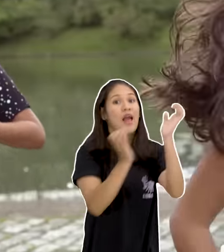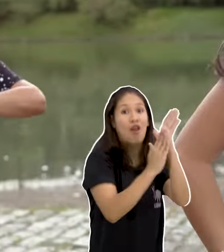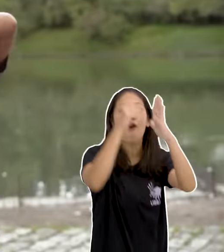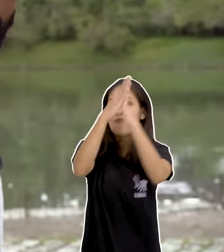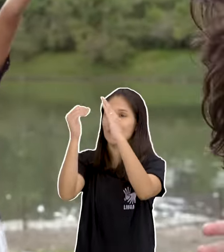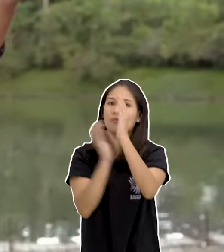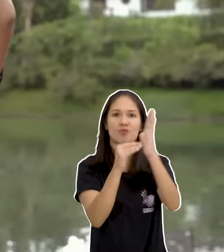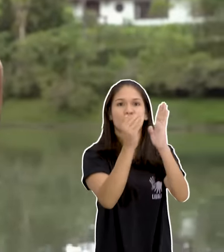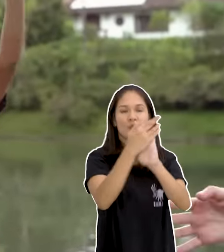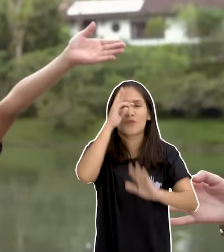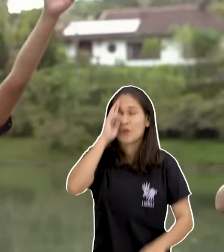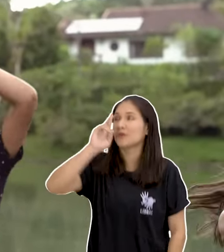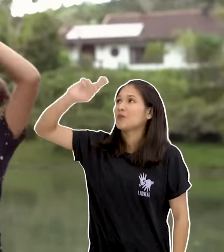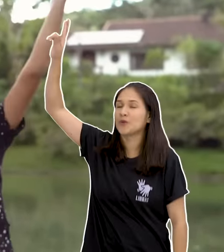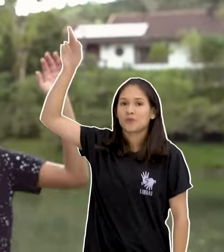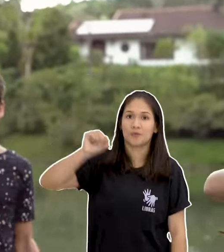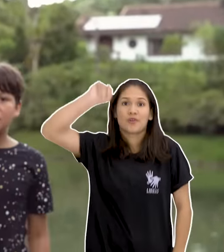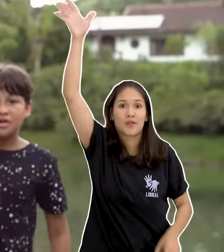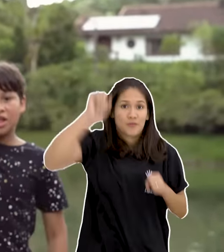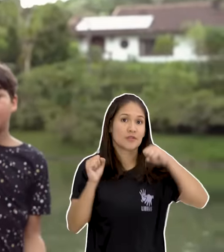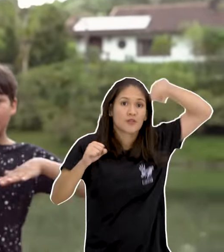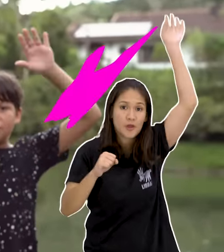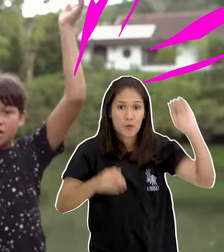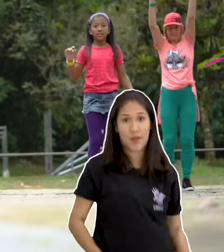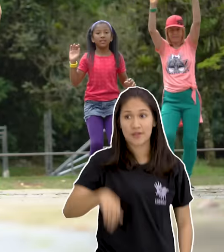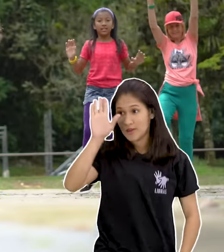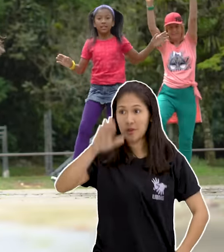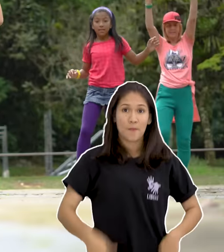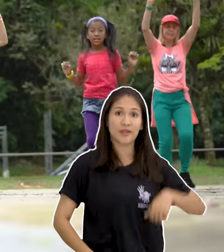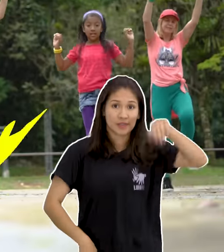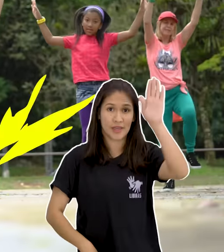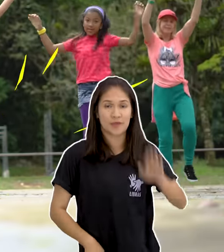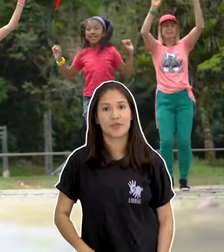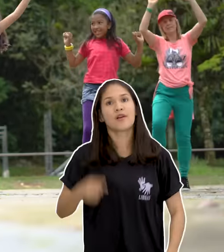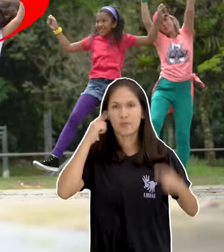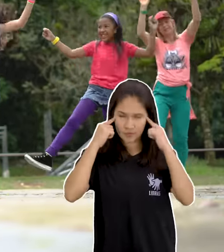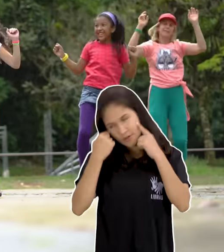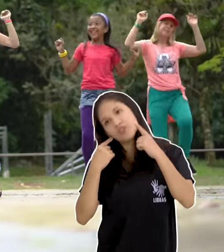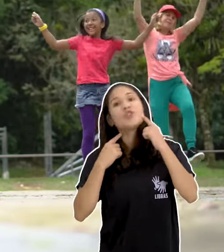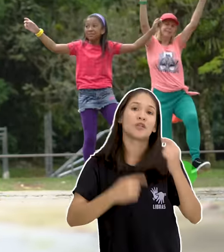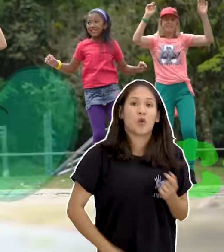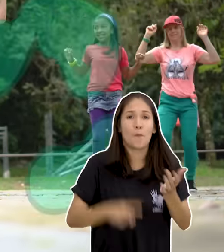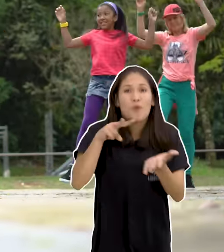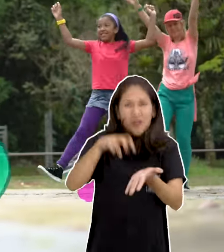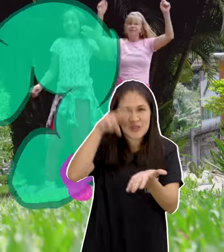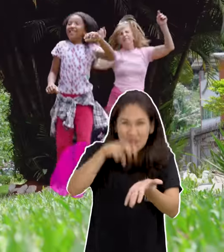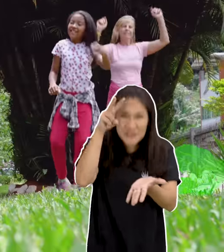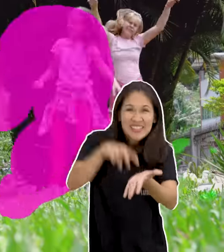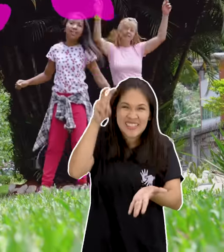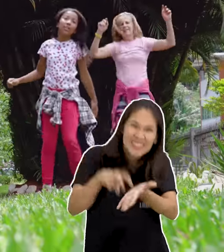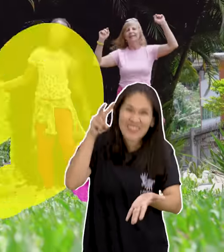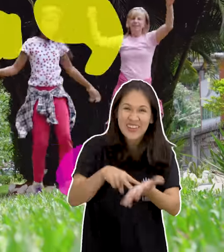também. Louvemos ao Senhor. Braço direito, braço esquerdo, perna direita, perna esquerda. Balança a cabeça. Pulando,